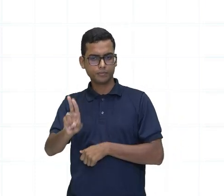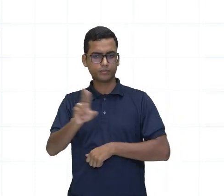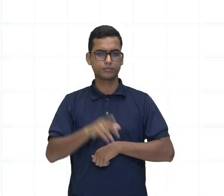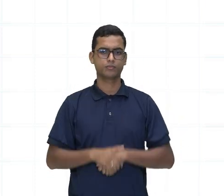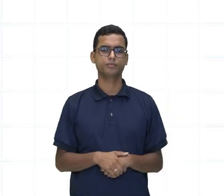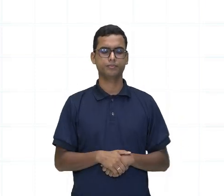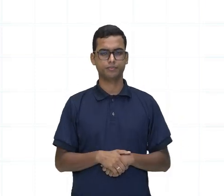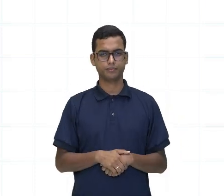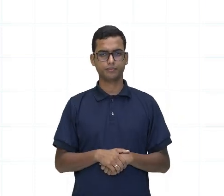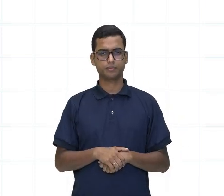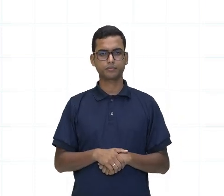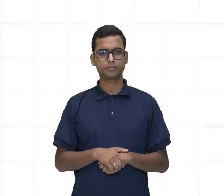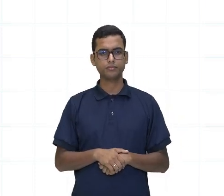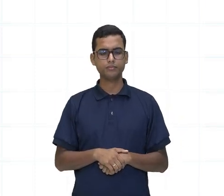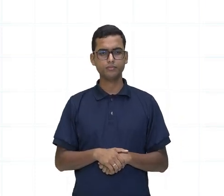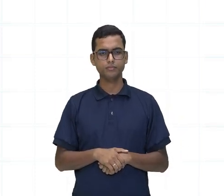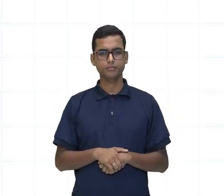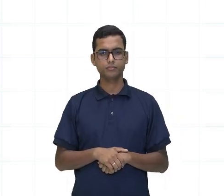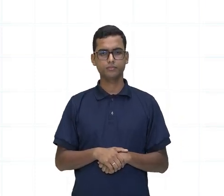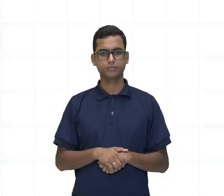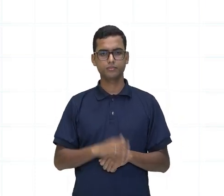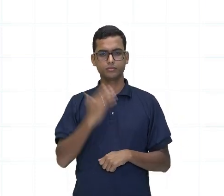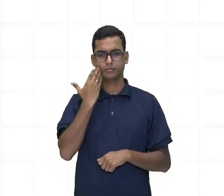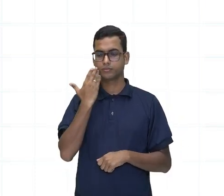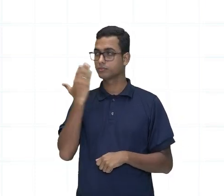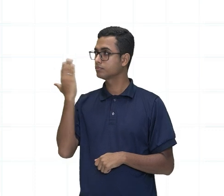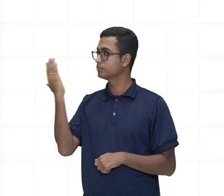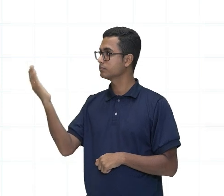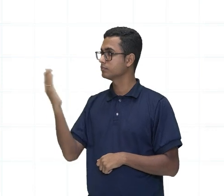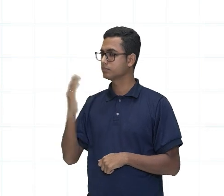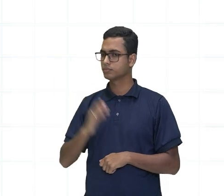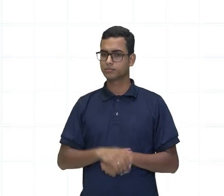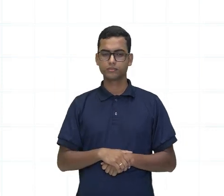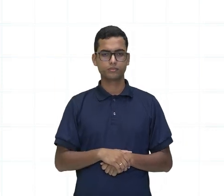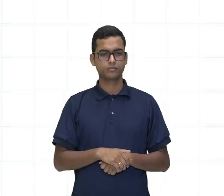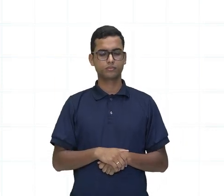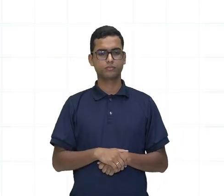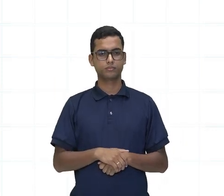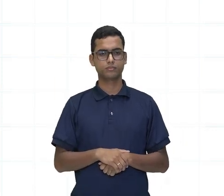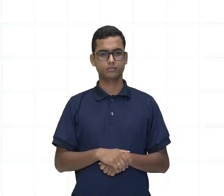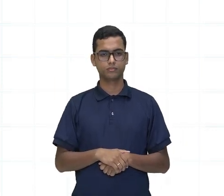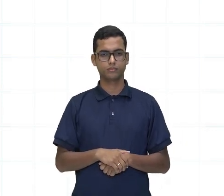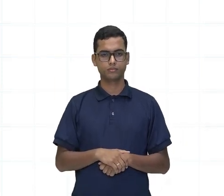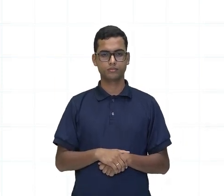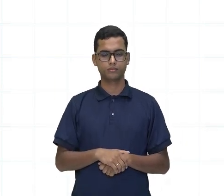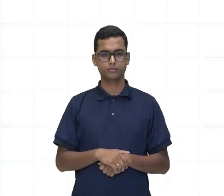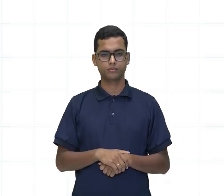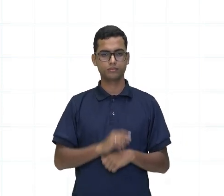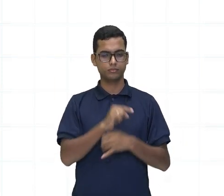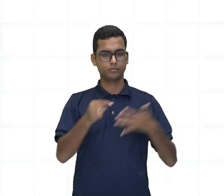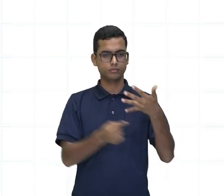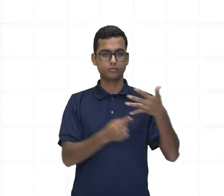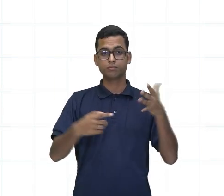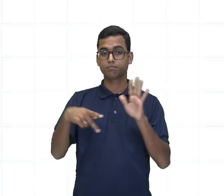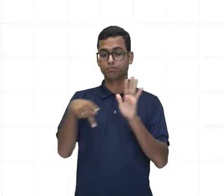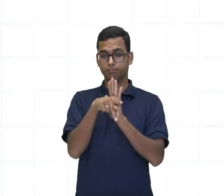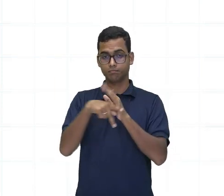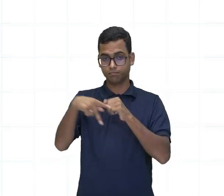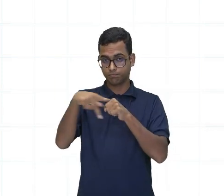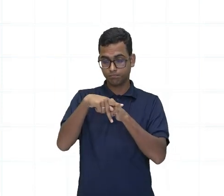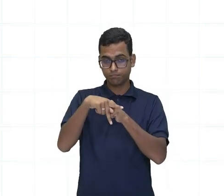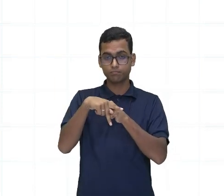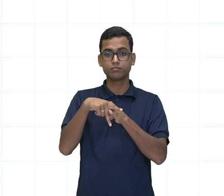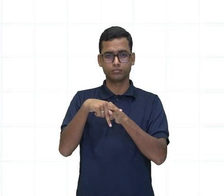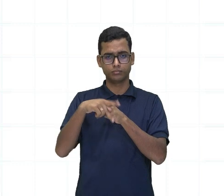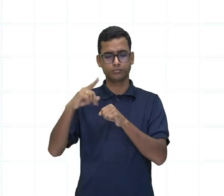Her, me, it, them e him. Então, esses são os pronomes com função de objeto